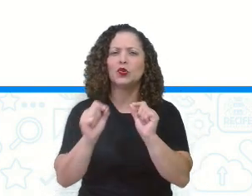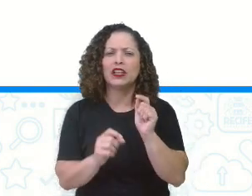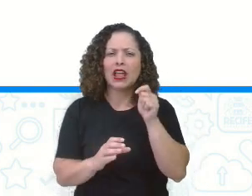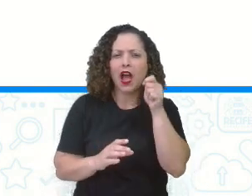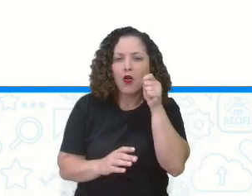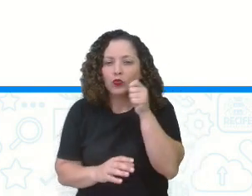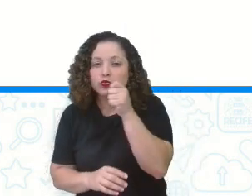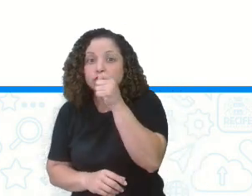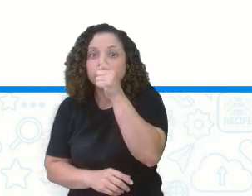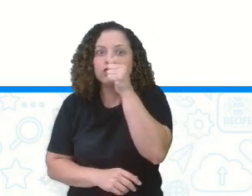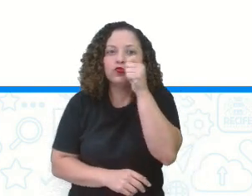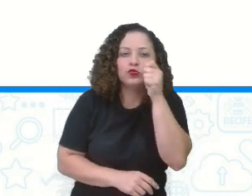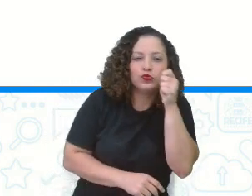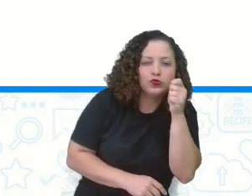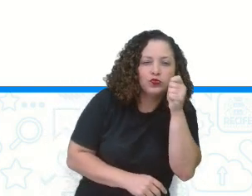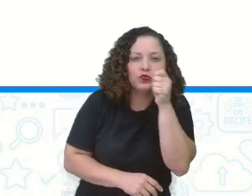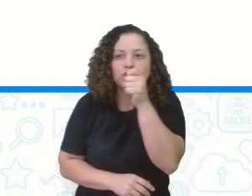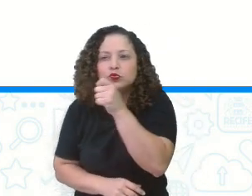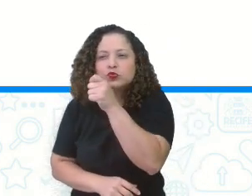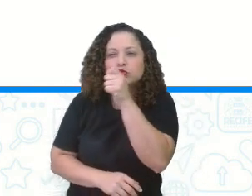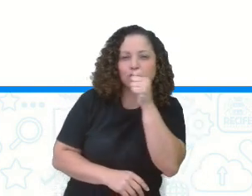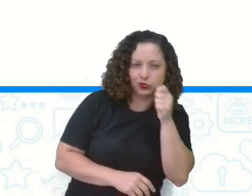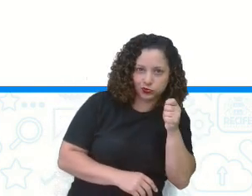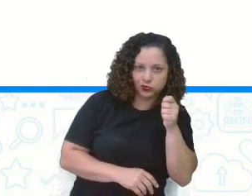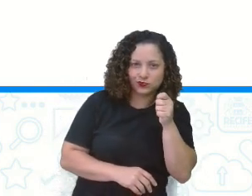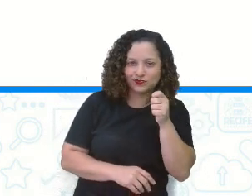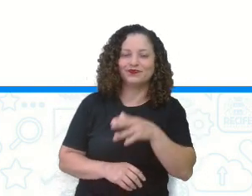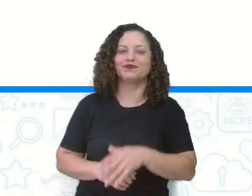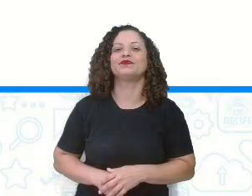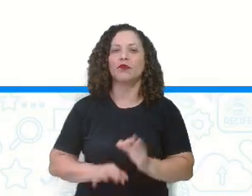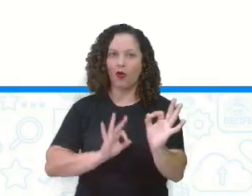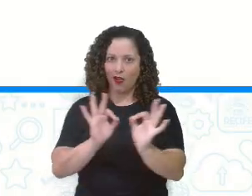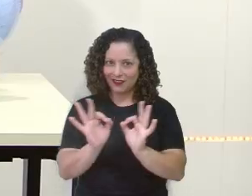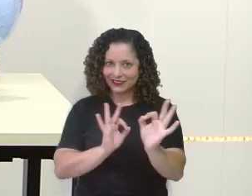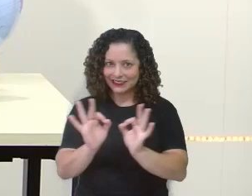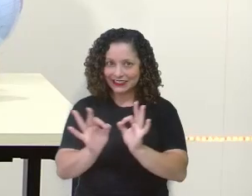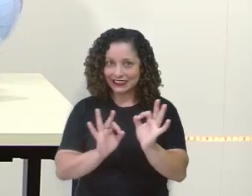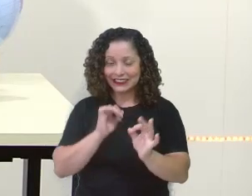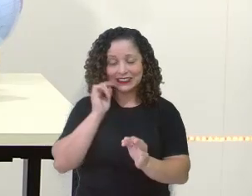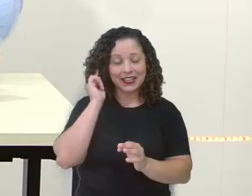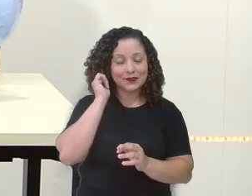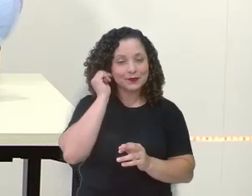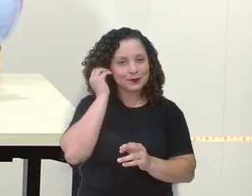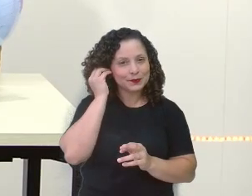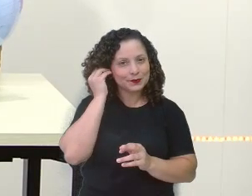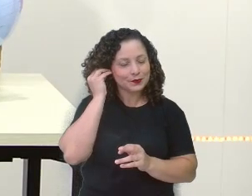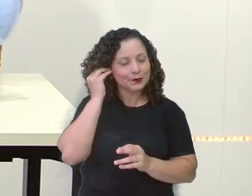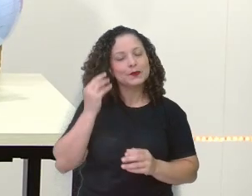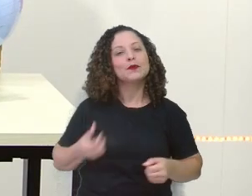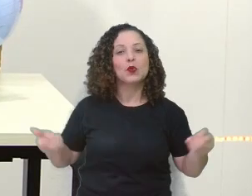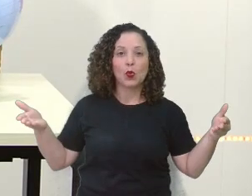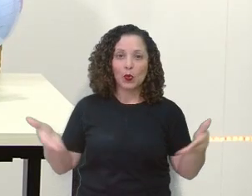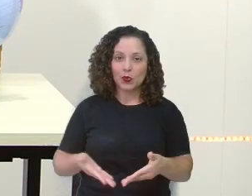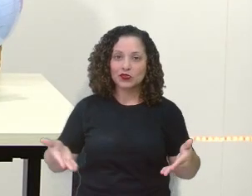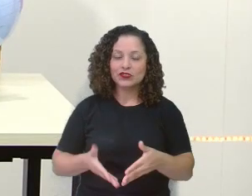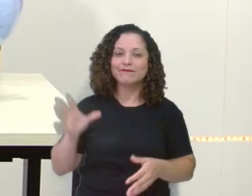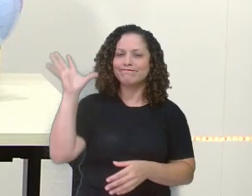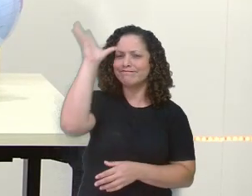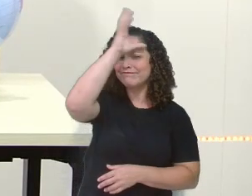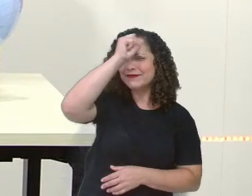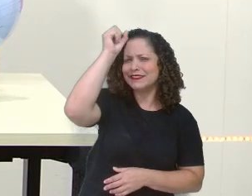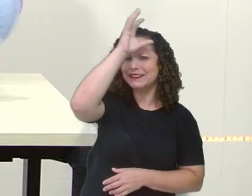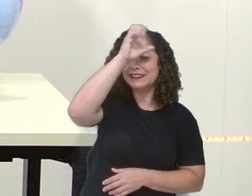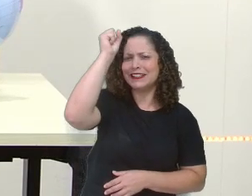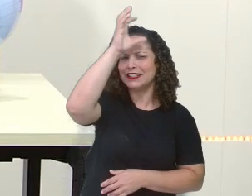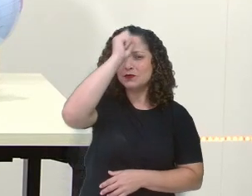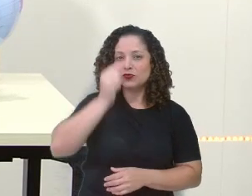numa lupa, se percebendo aí, se organiza. Hoje aprenderemos sobre nós